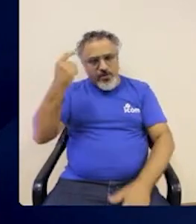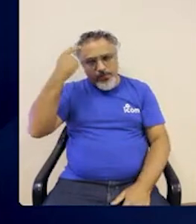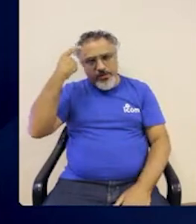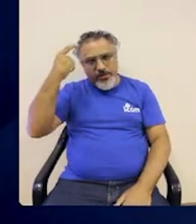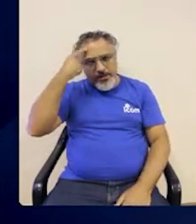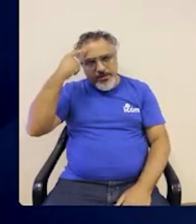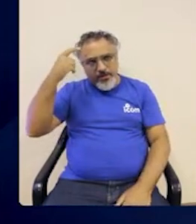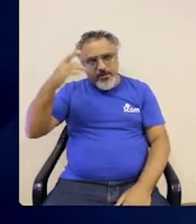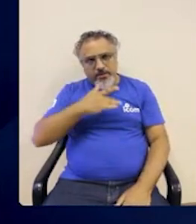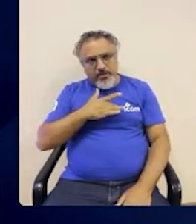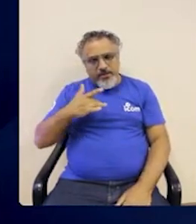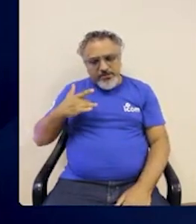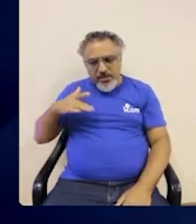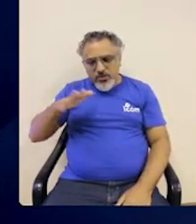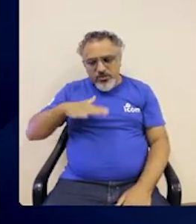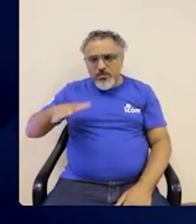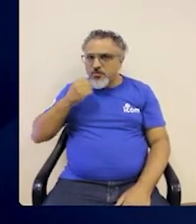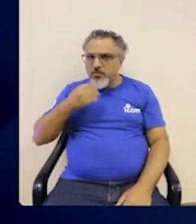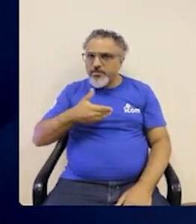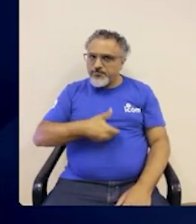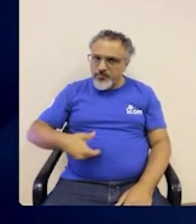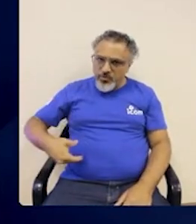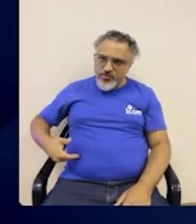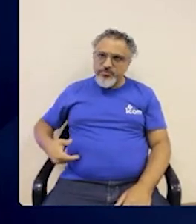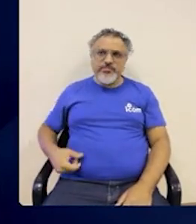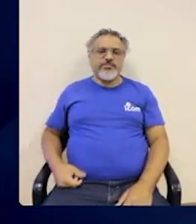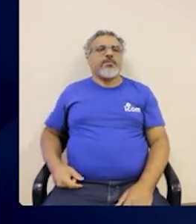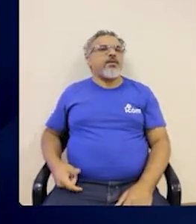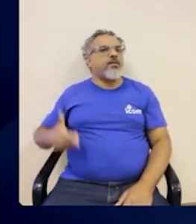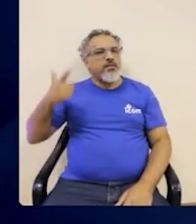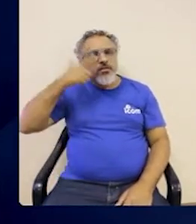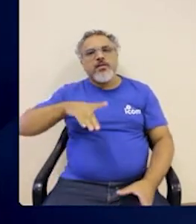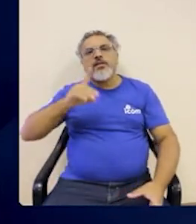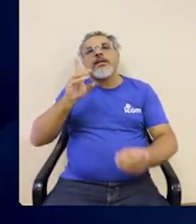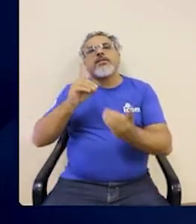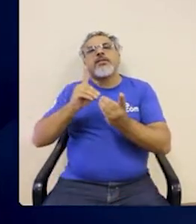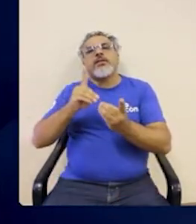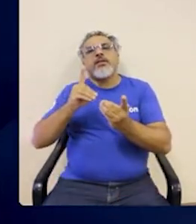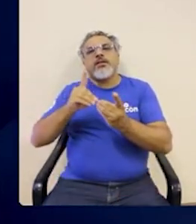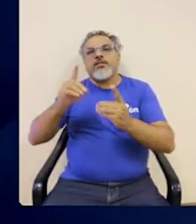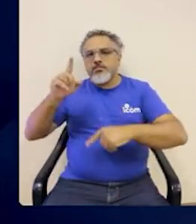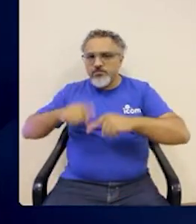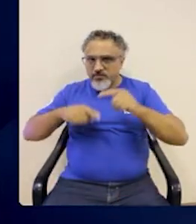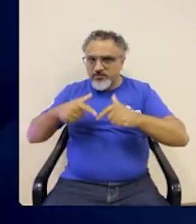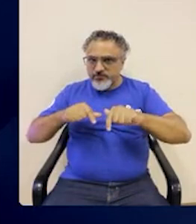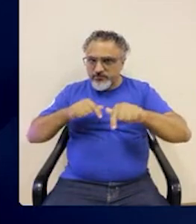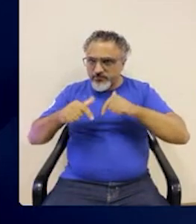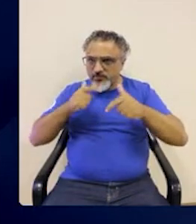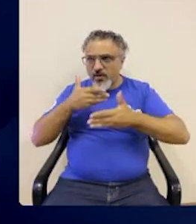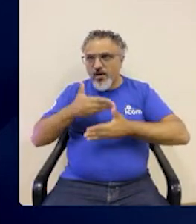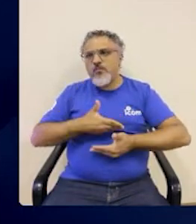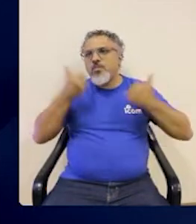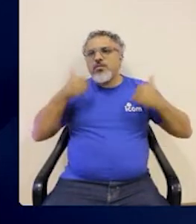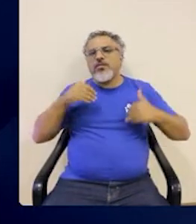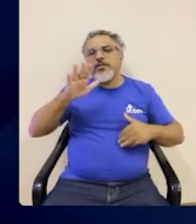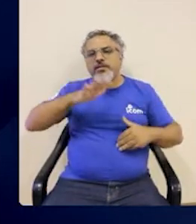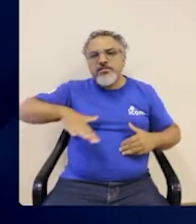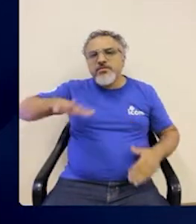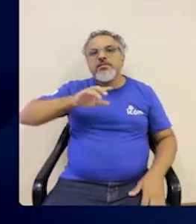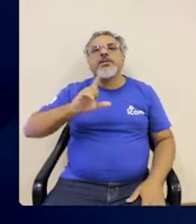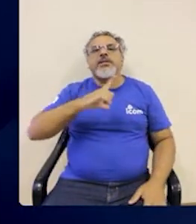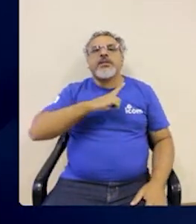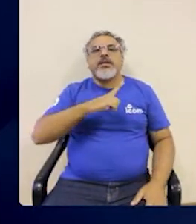na saúde como um bem público, em que a gente não está vendendo um produto ou um serviço, as melhores evidências deveriam